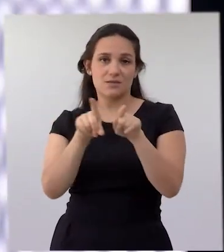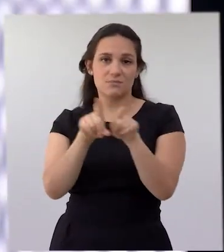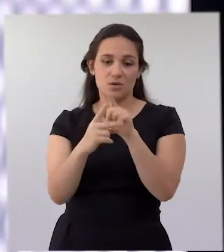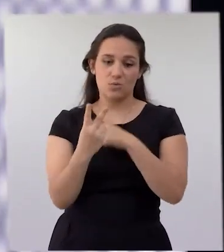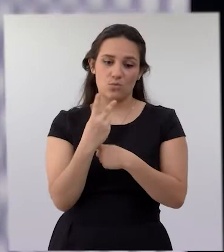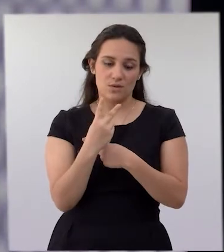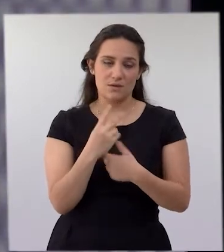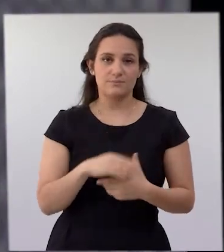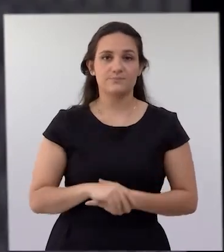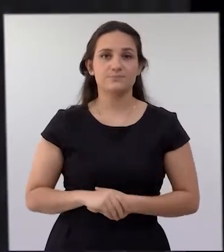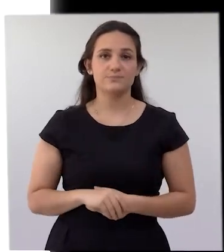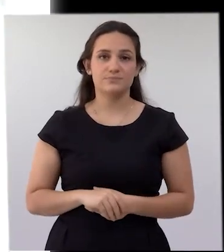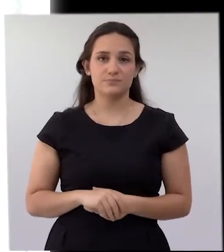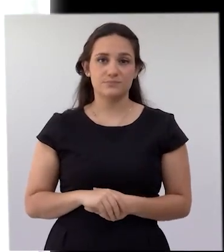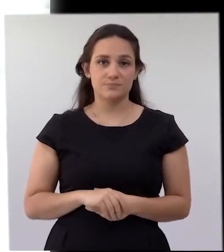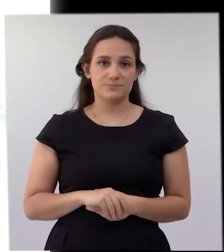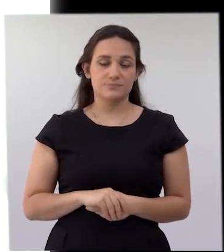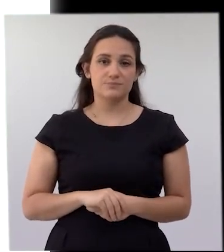prevenir.